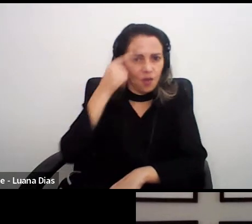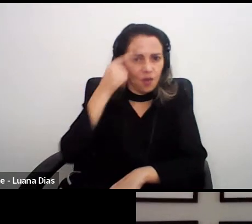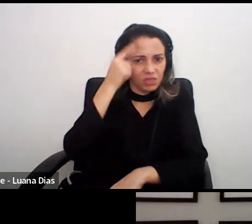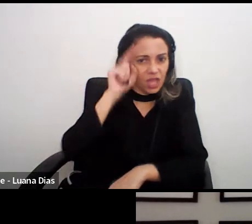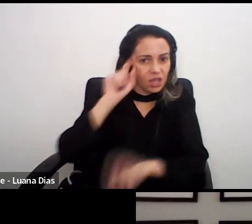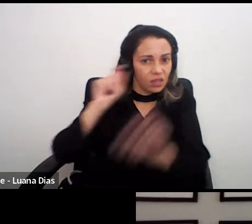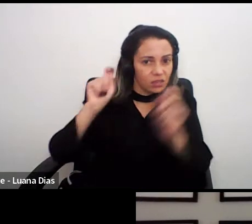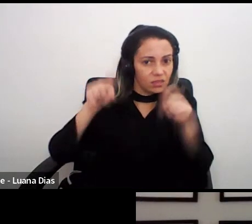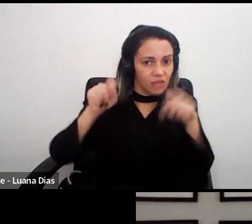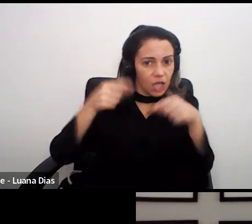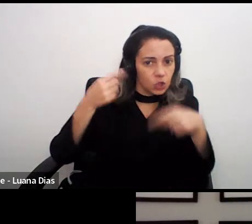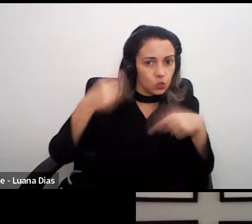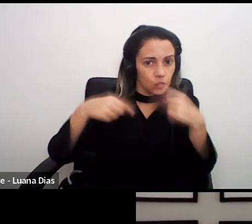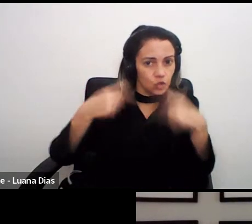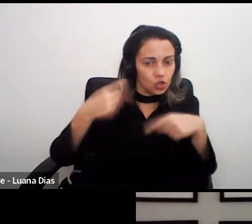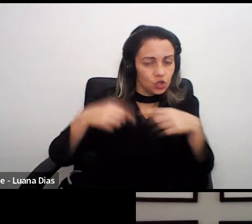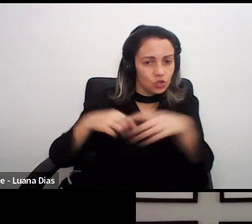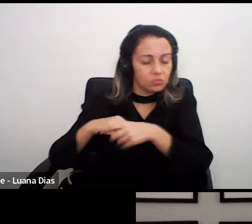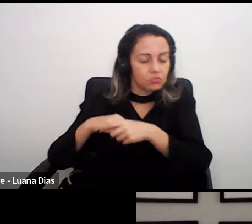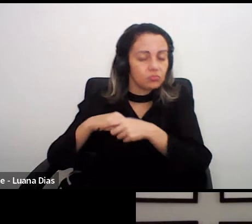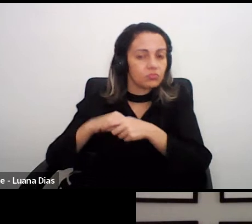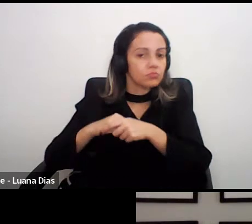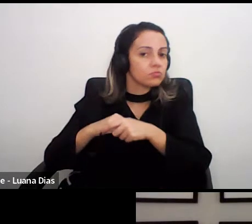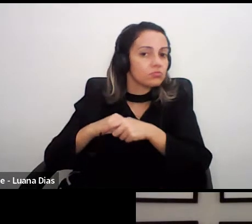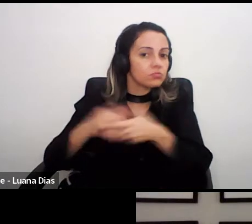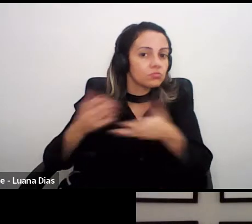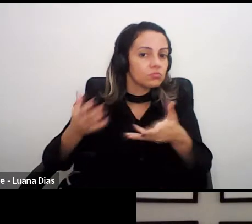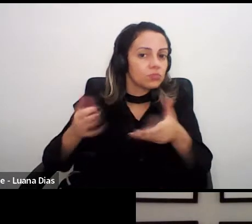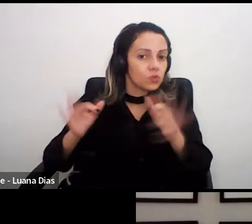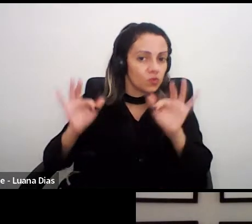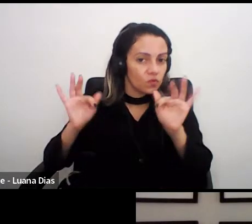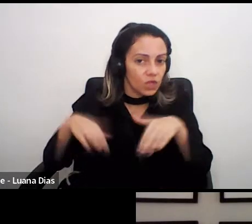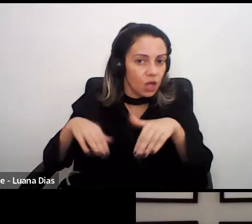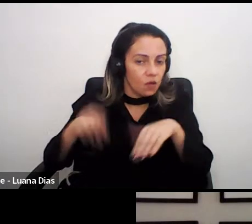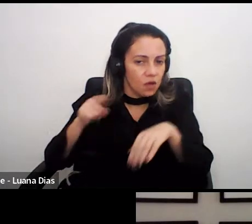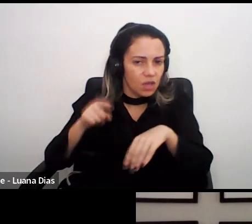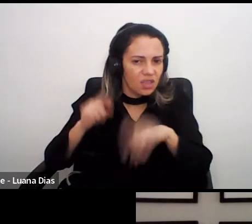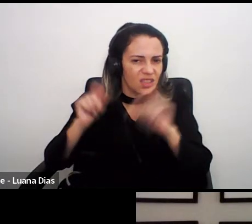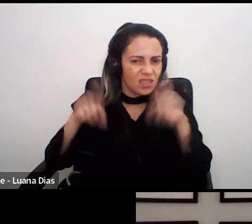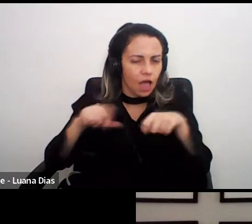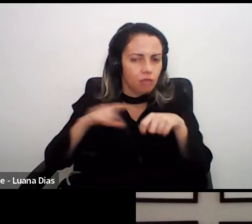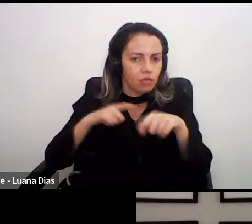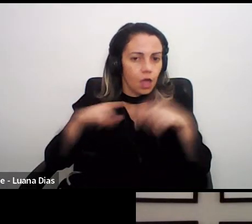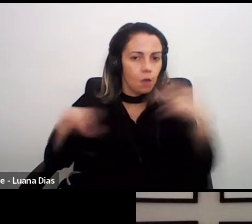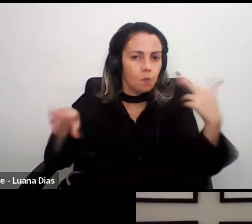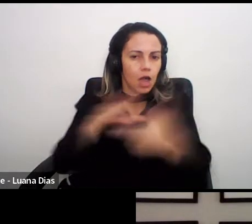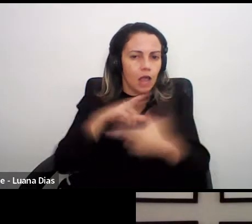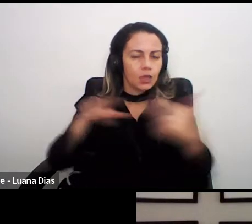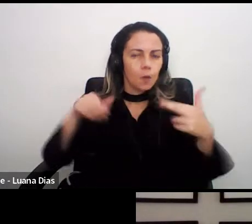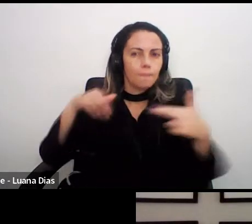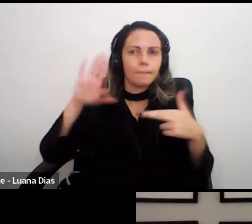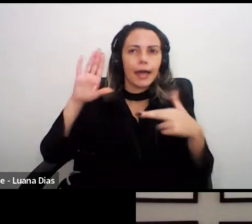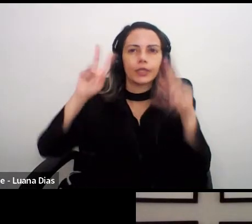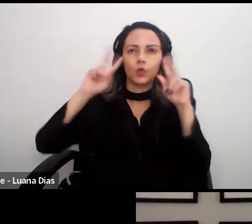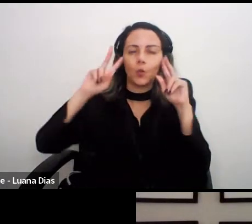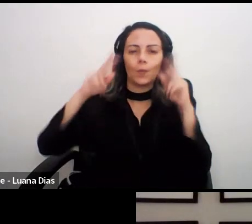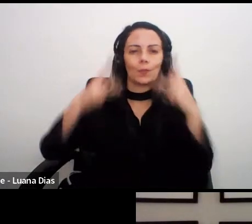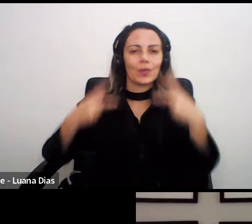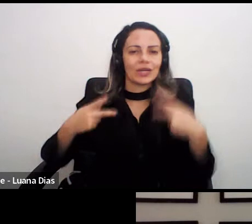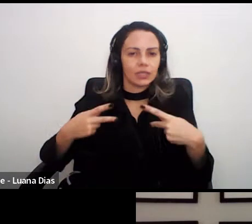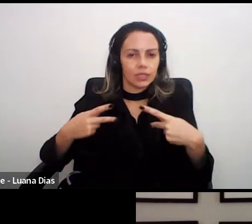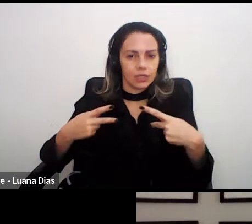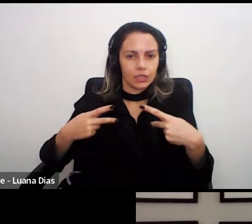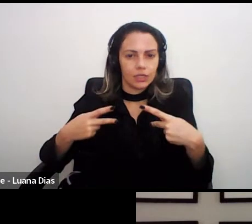Será que isso, no final das contas, isso humaniza a relação? Humaniza a relação é uma expressão gasta, mas